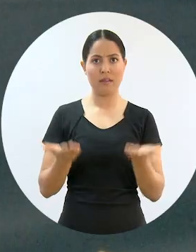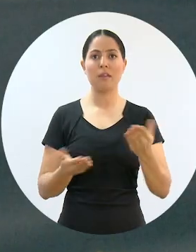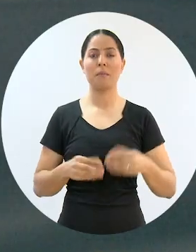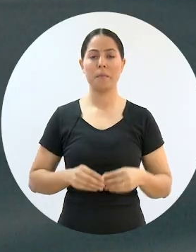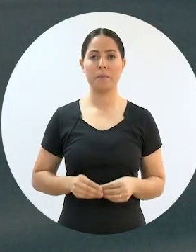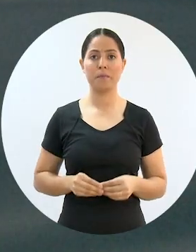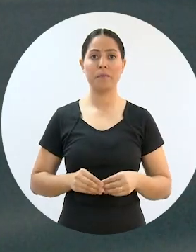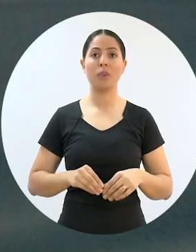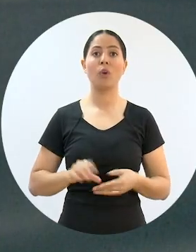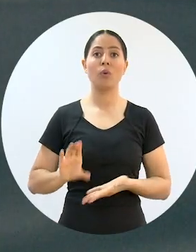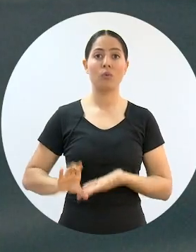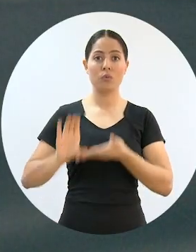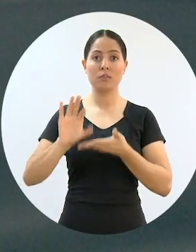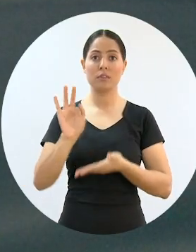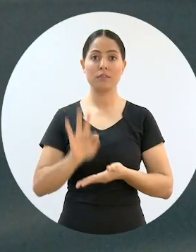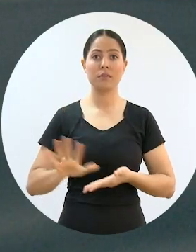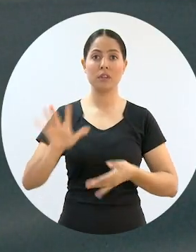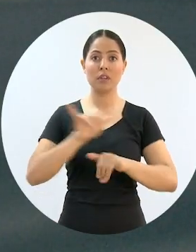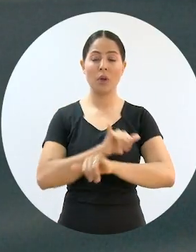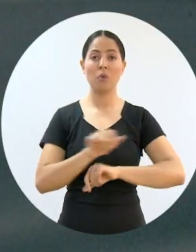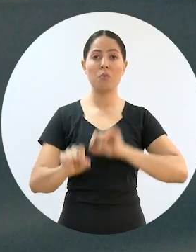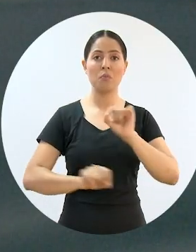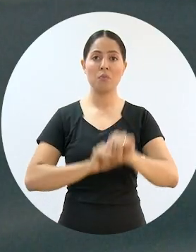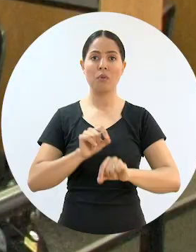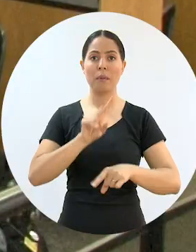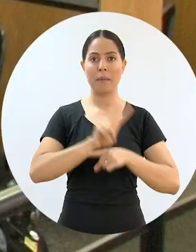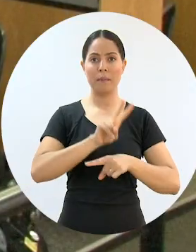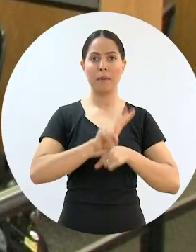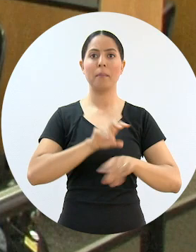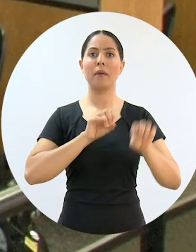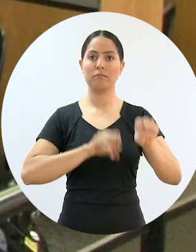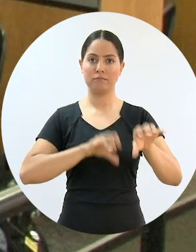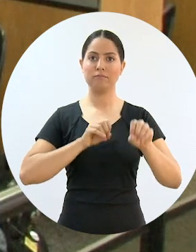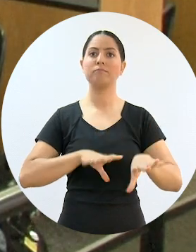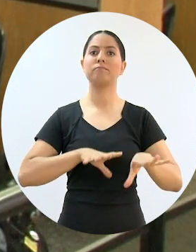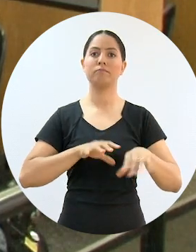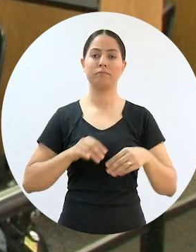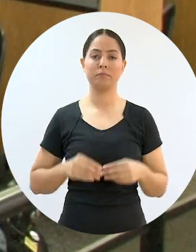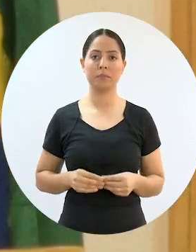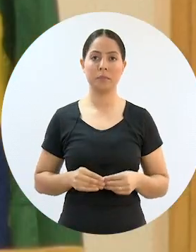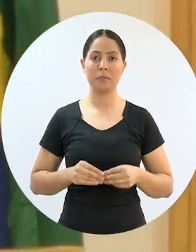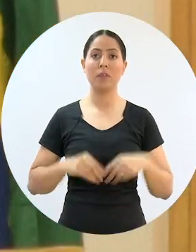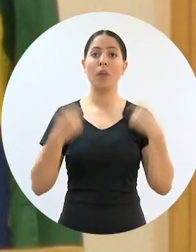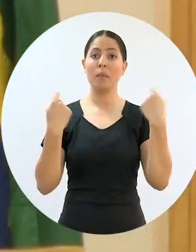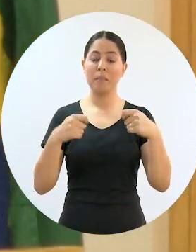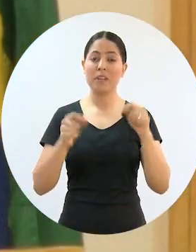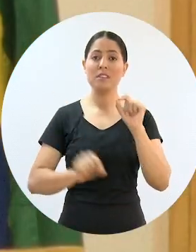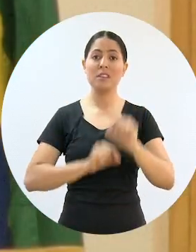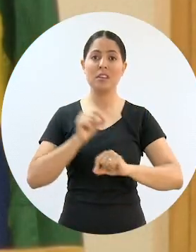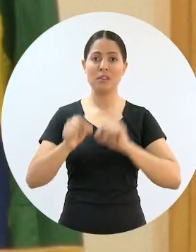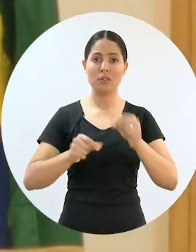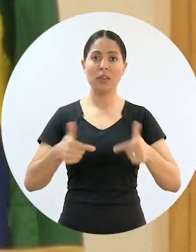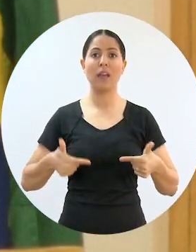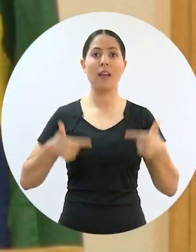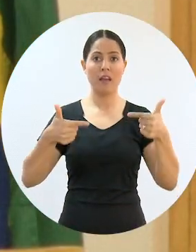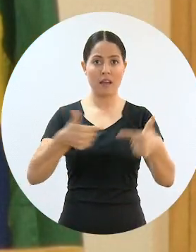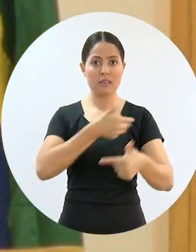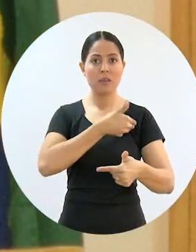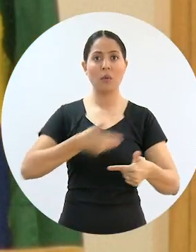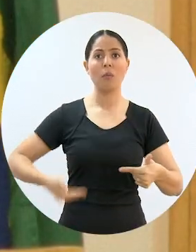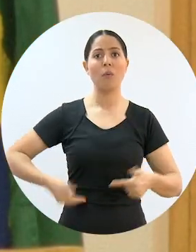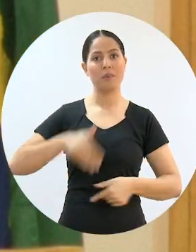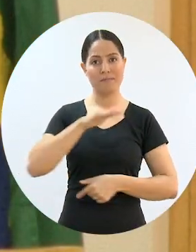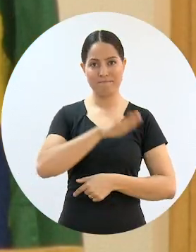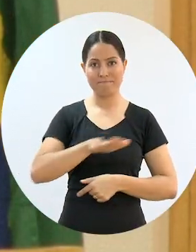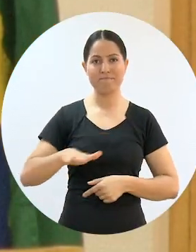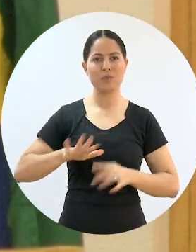equilibrado. Conselho Federal discute desafios nas medidas de proteção socioeducativas. Temos que adotar políticas públicas específicas